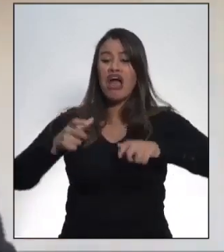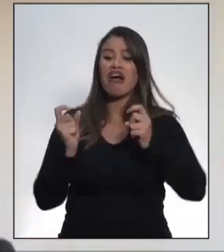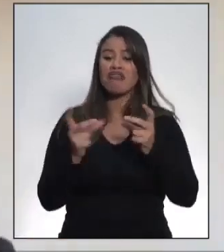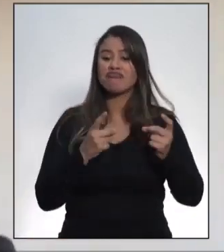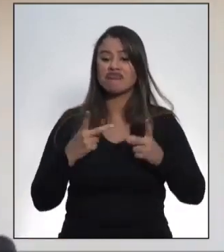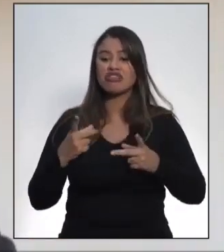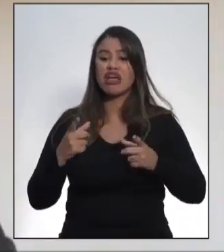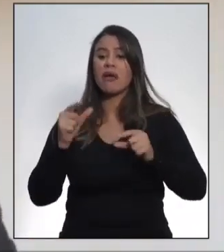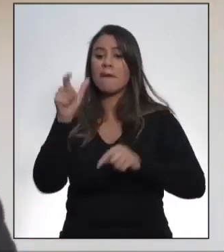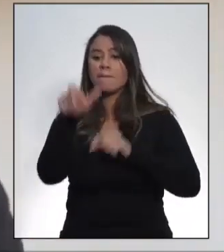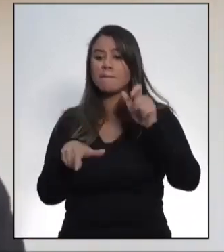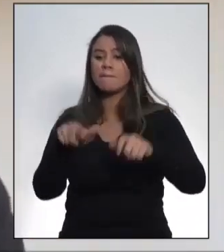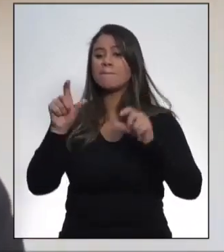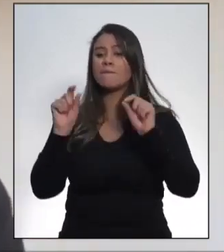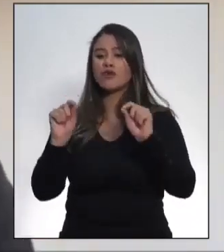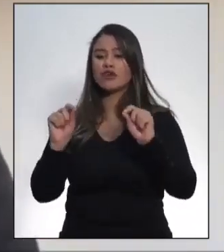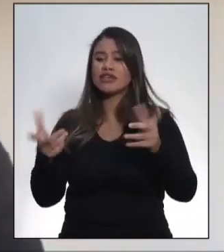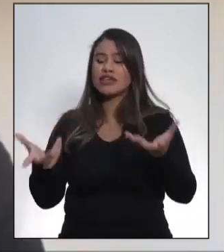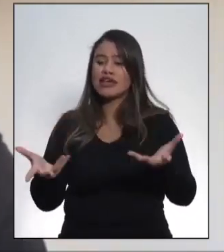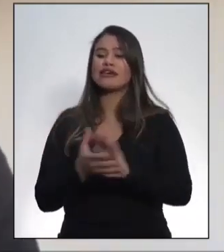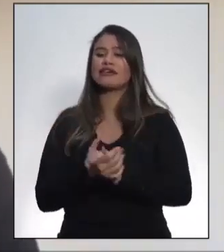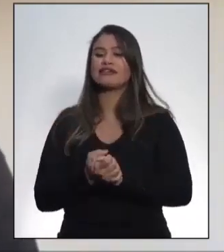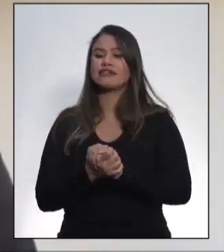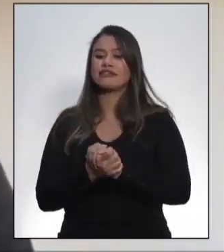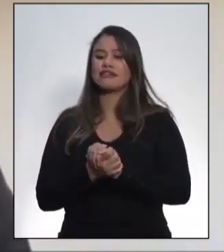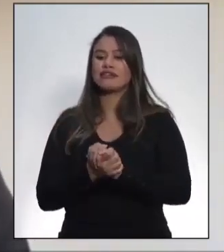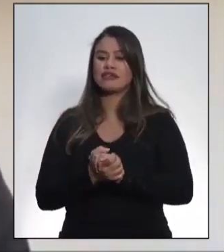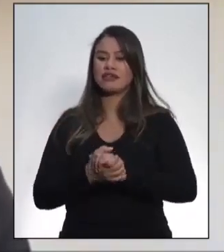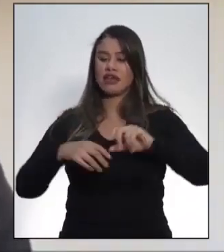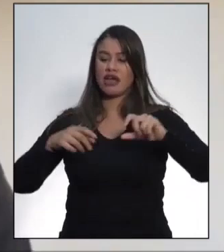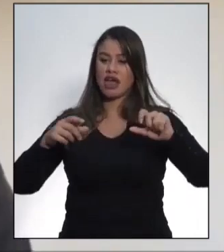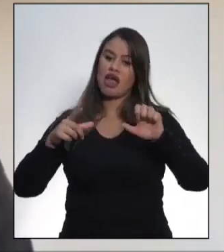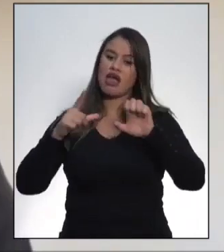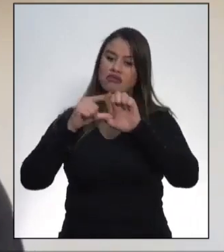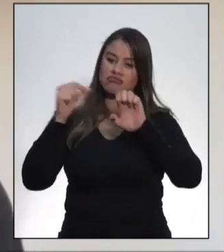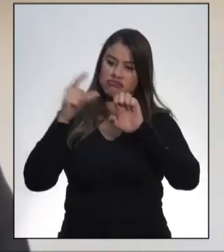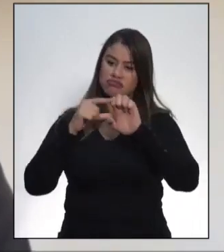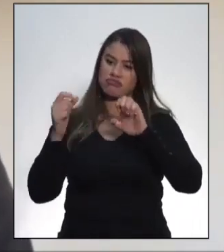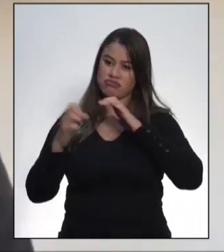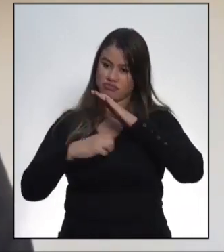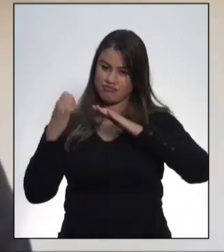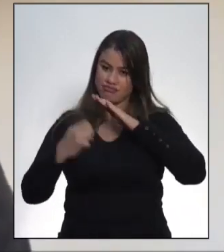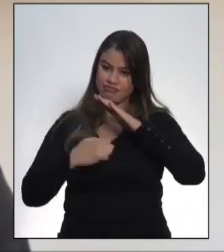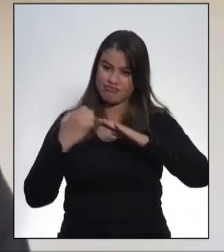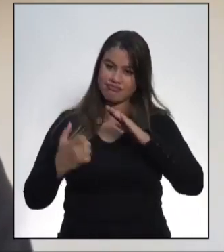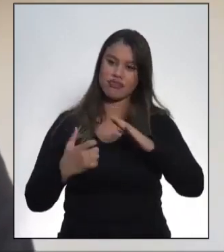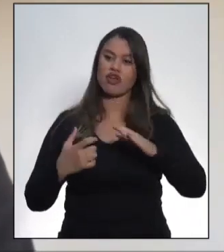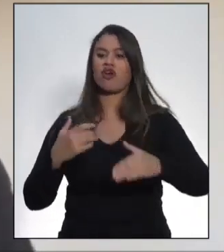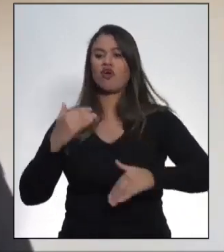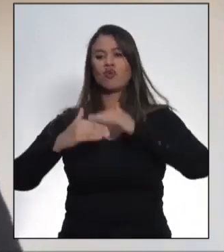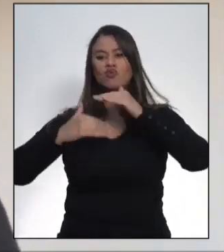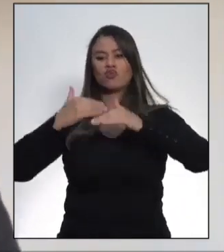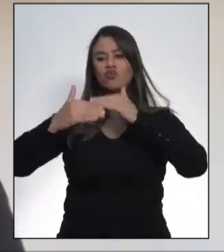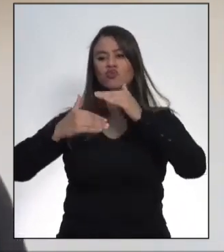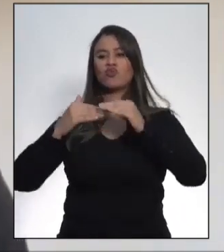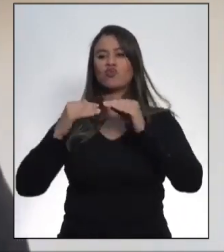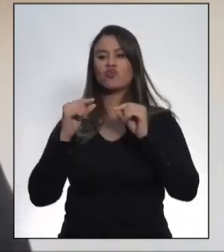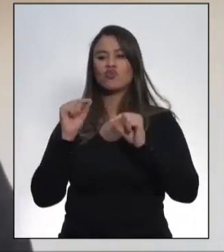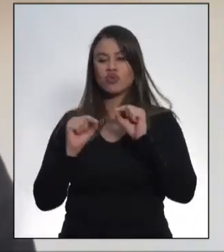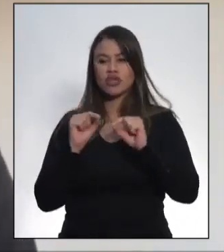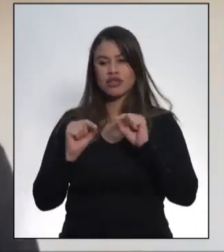vai vender essas fotos? Os grandes temas do empreendedorismo, da jornada empreendedora, são os mesmos